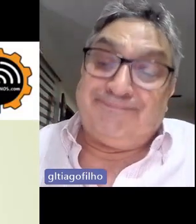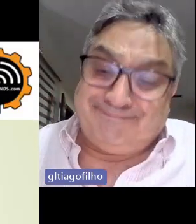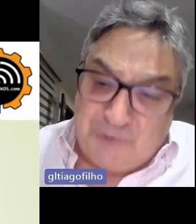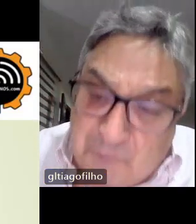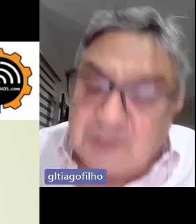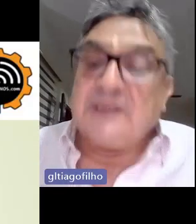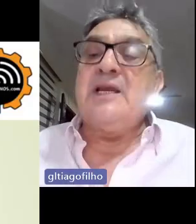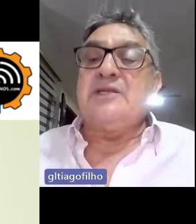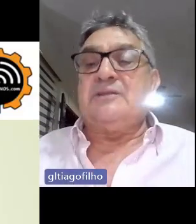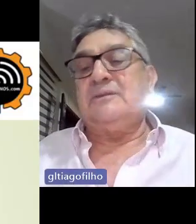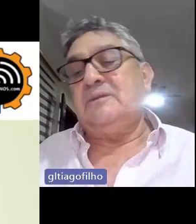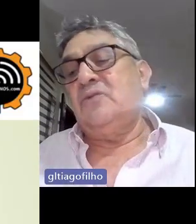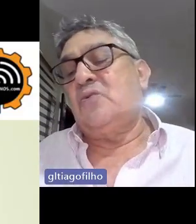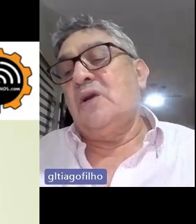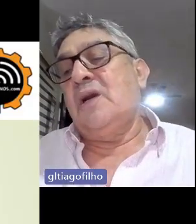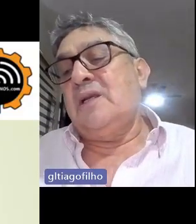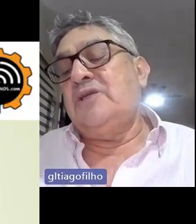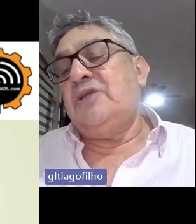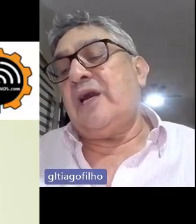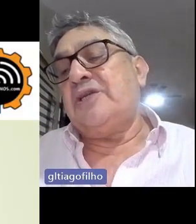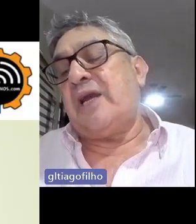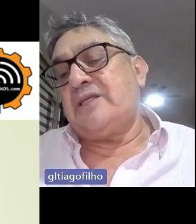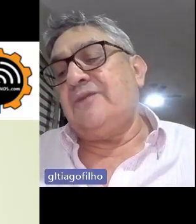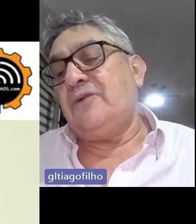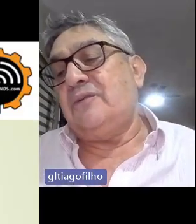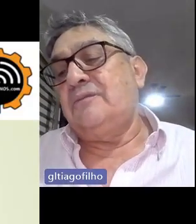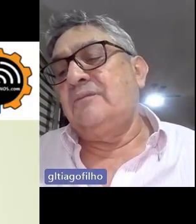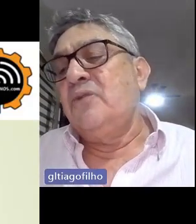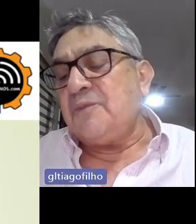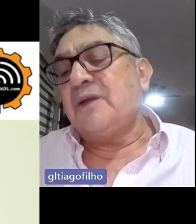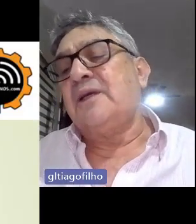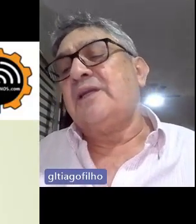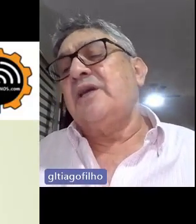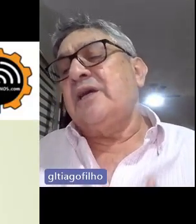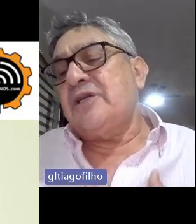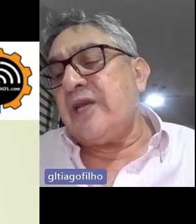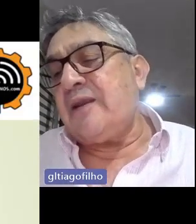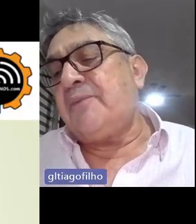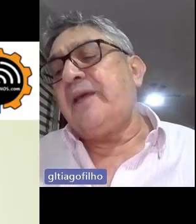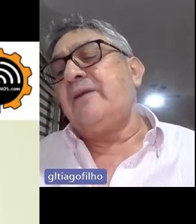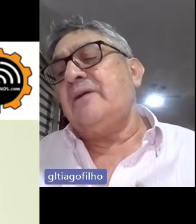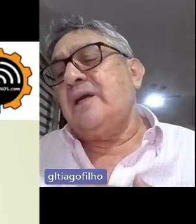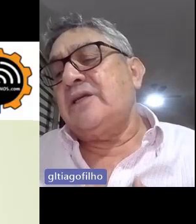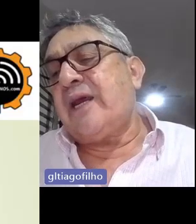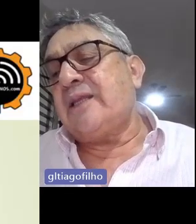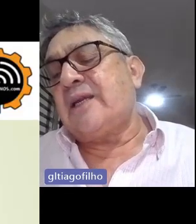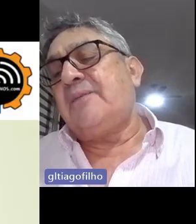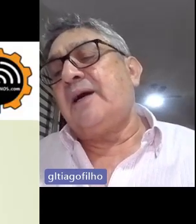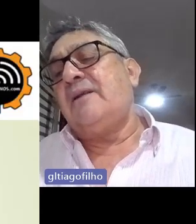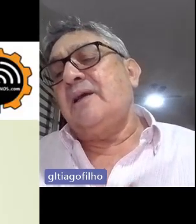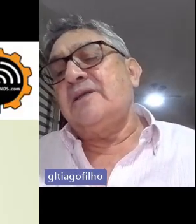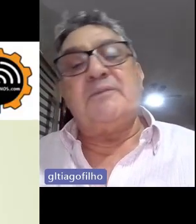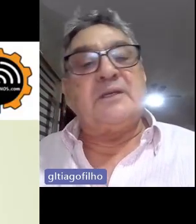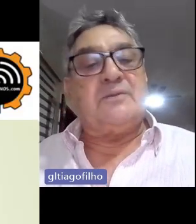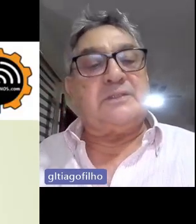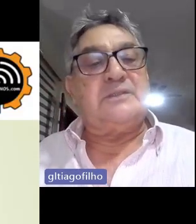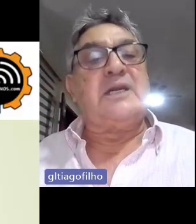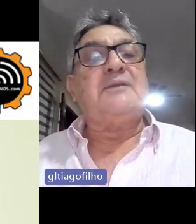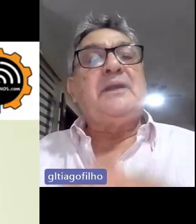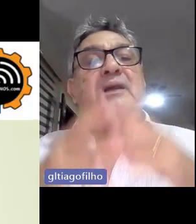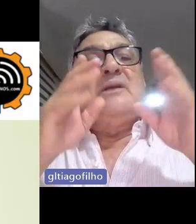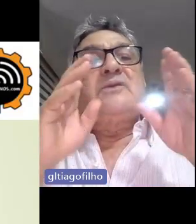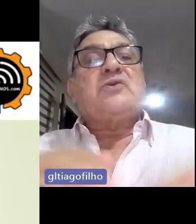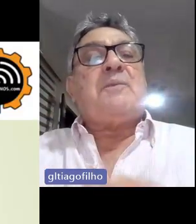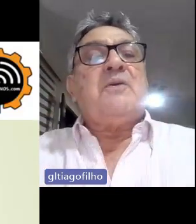área importante da engenharia civil, muito importante, gera emprego, gera trabalho, gera muita